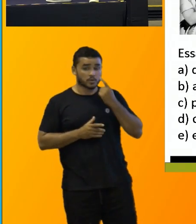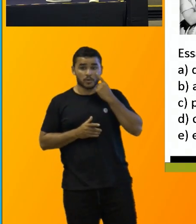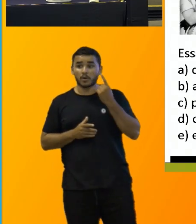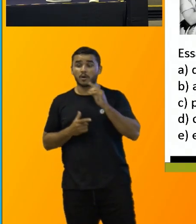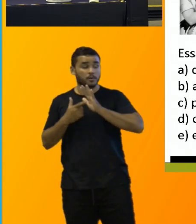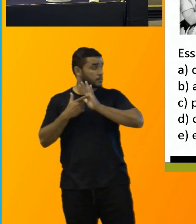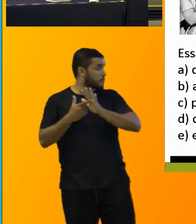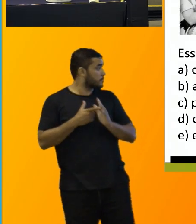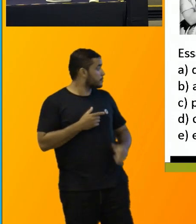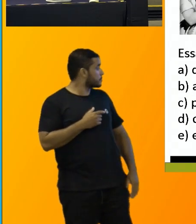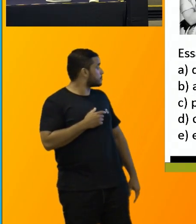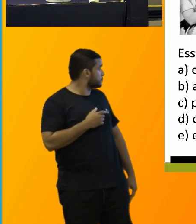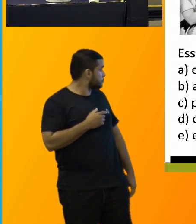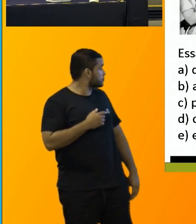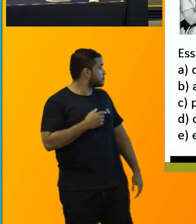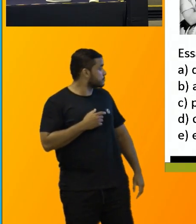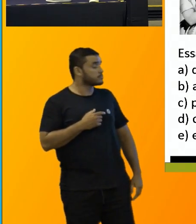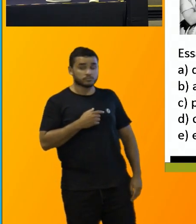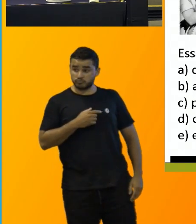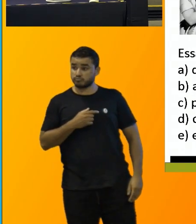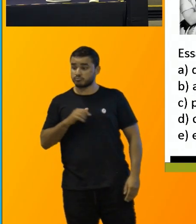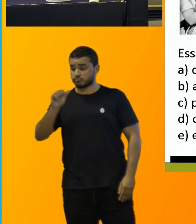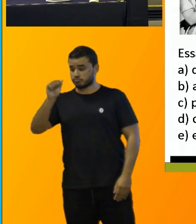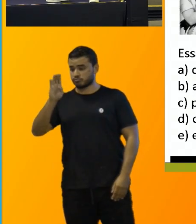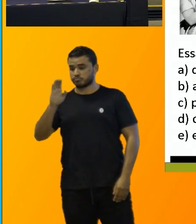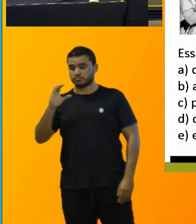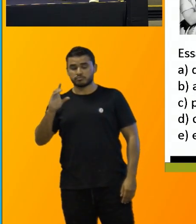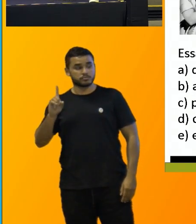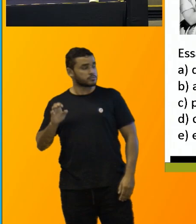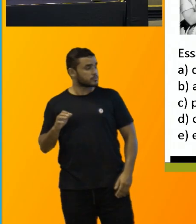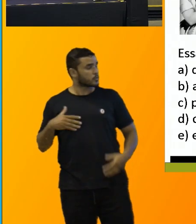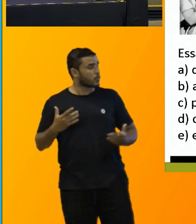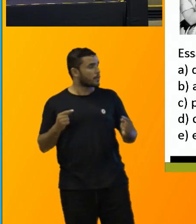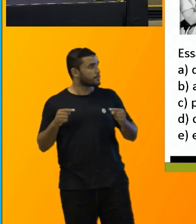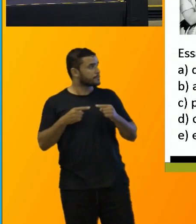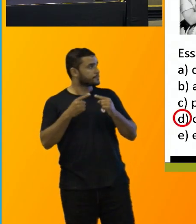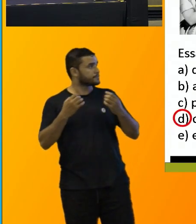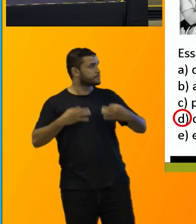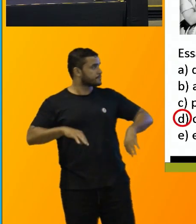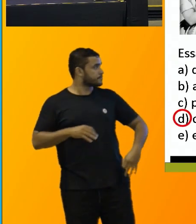e consistência das atitudes, conquistar a aprovação política por meio do apelo o quê?